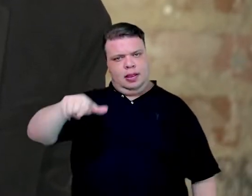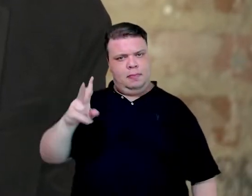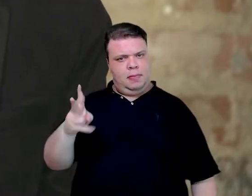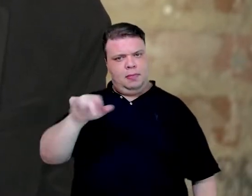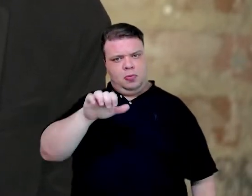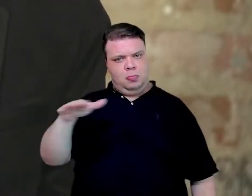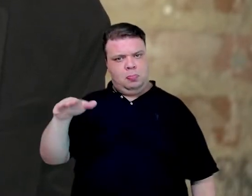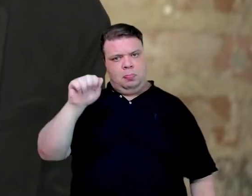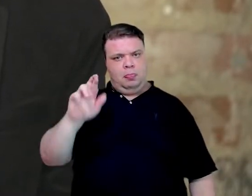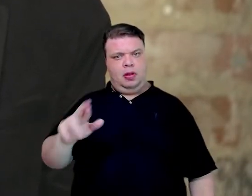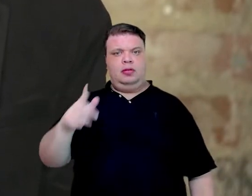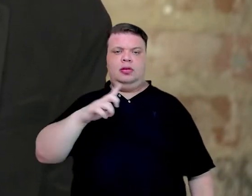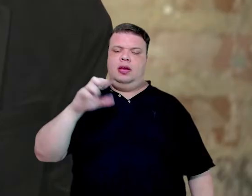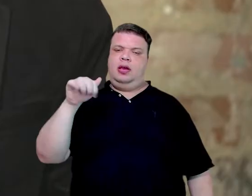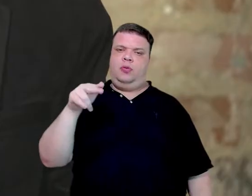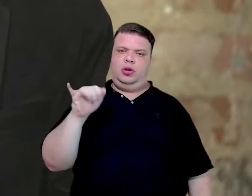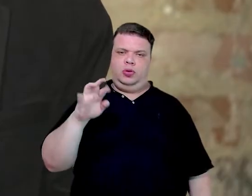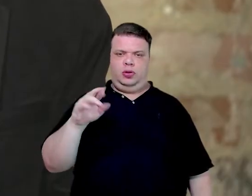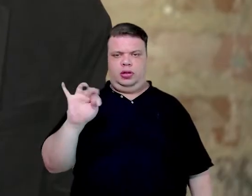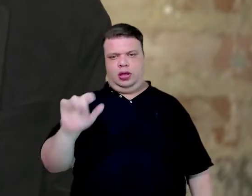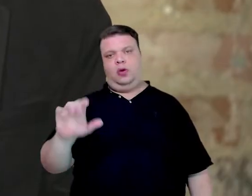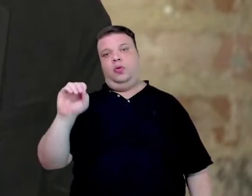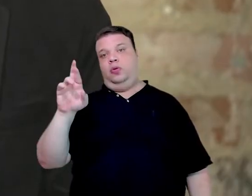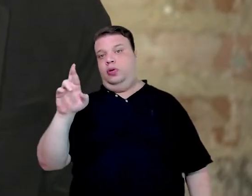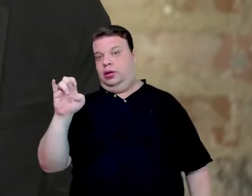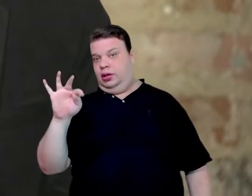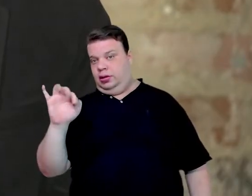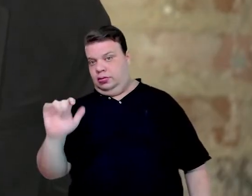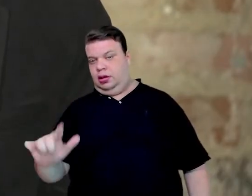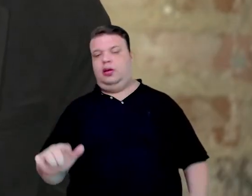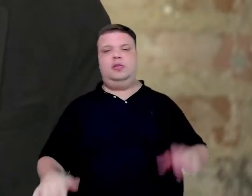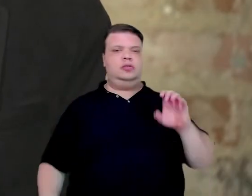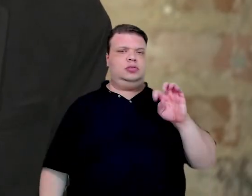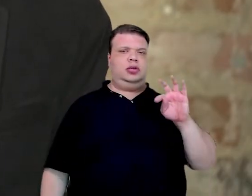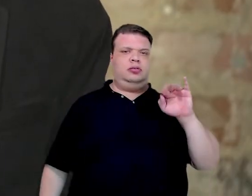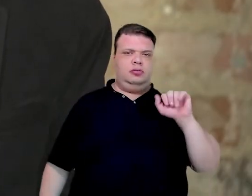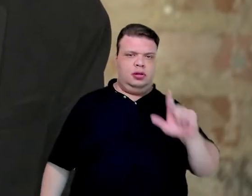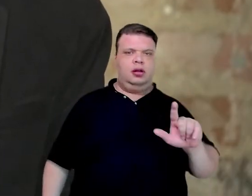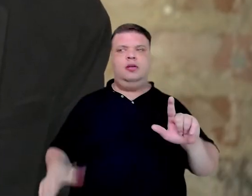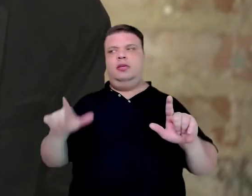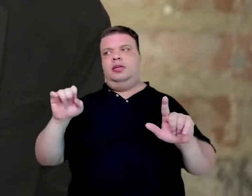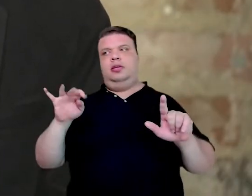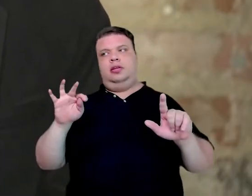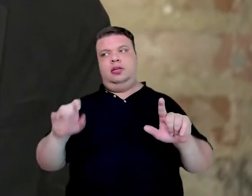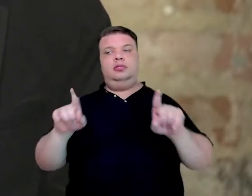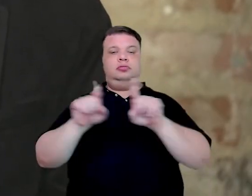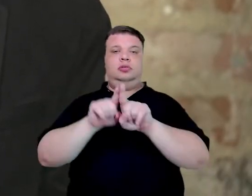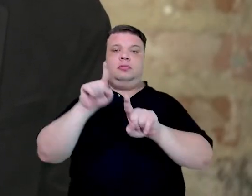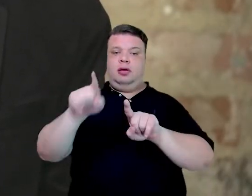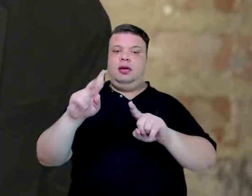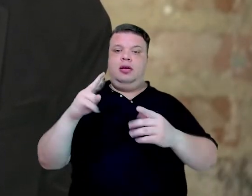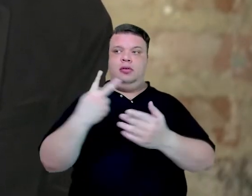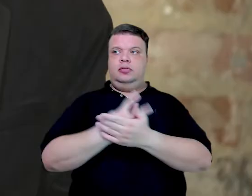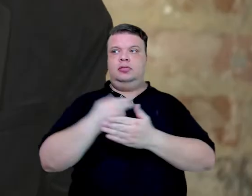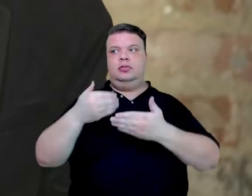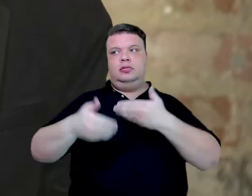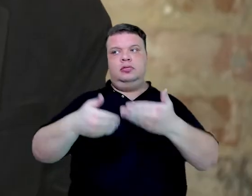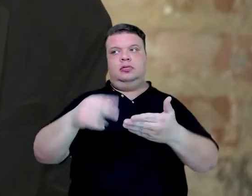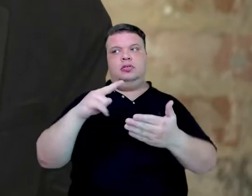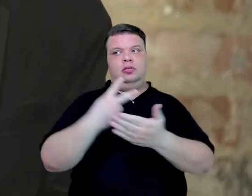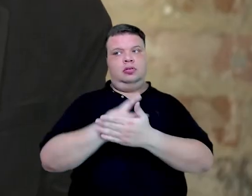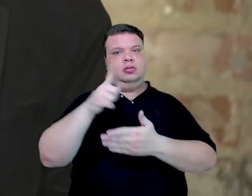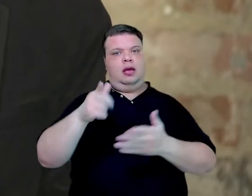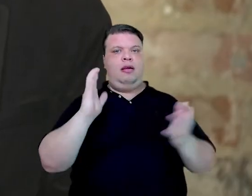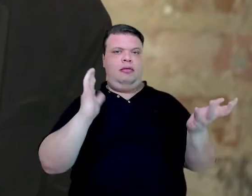Pacífico, nós chamamos de ODP, já que são provenientes das águas superficiais desse oceano, equatorial oriental,